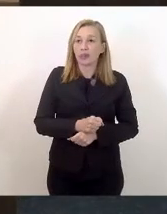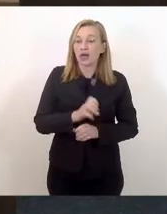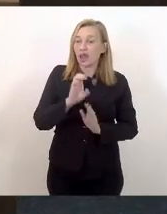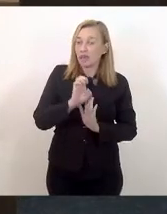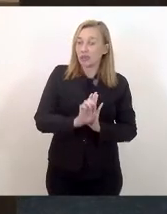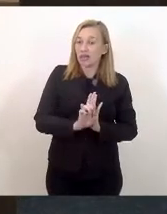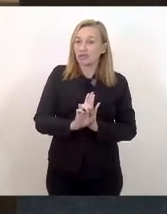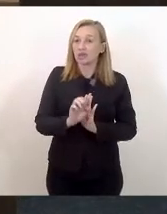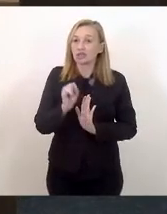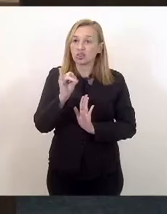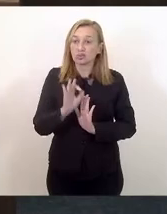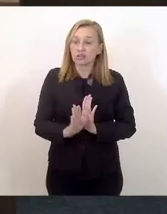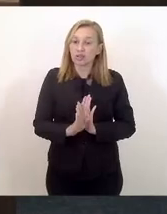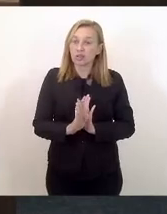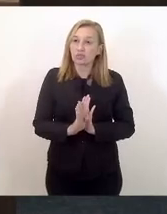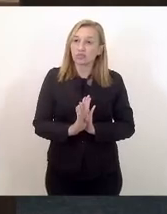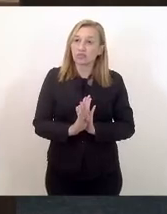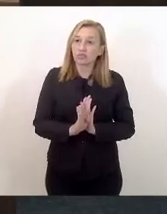diz o seguinte: